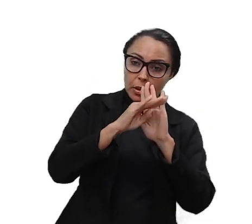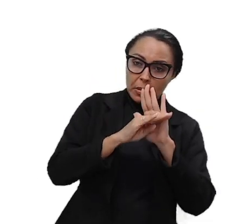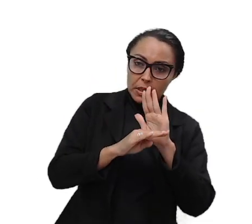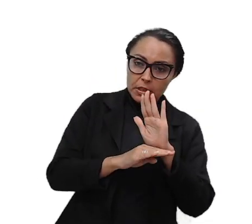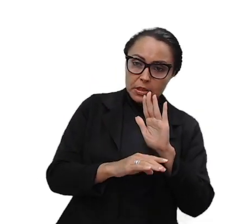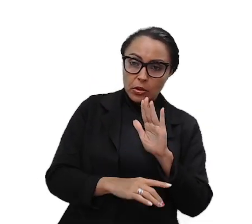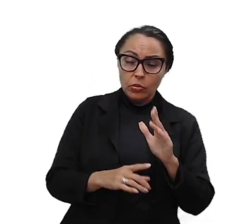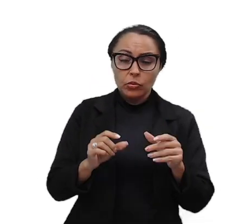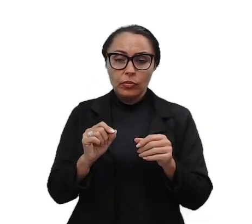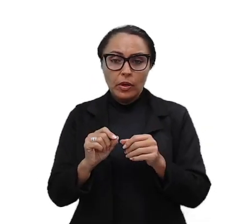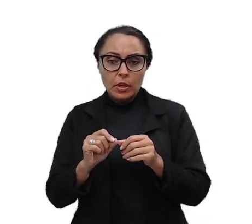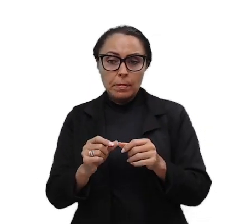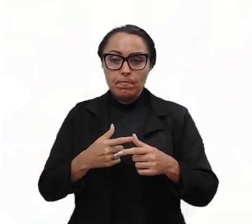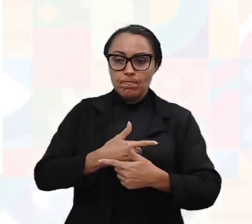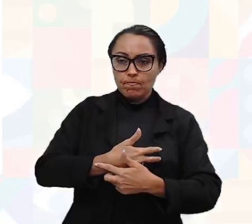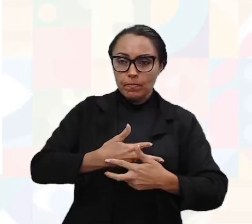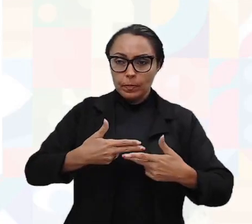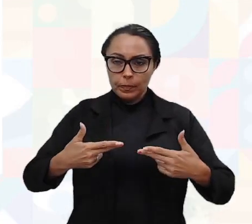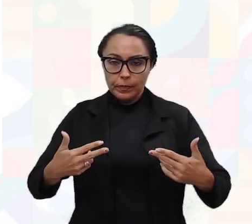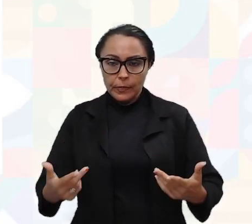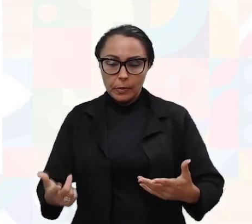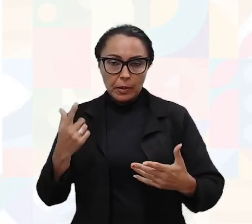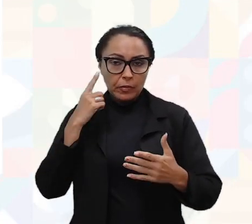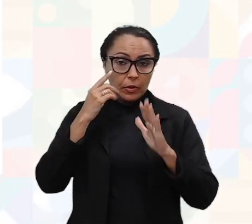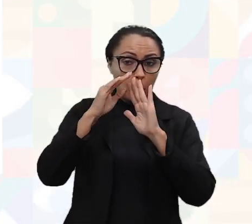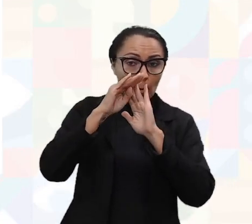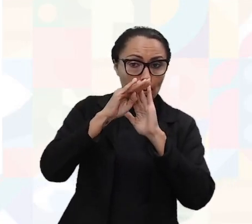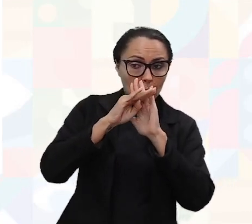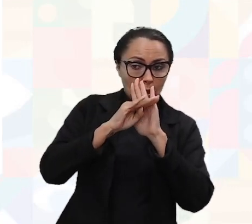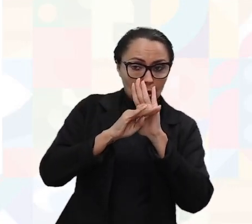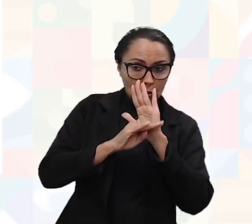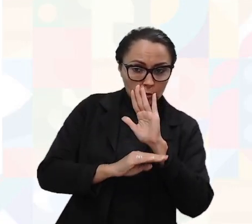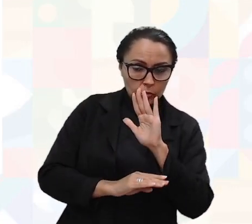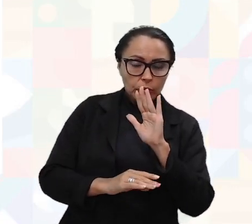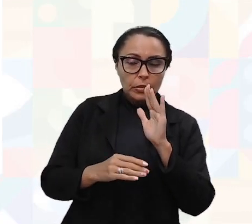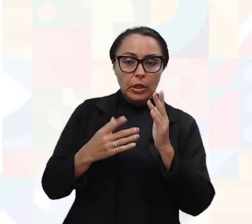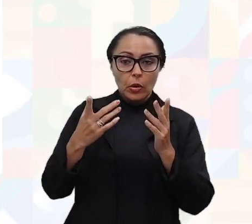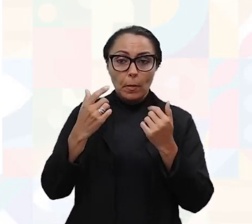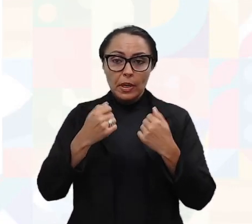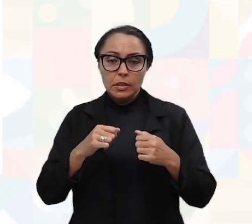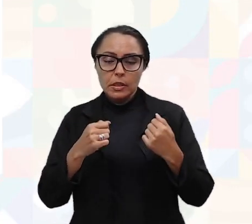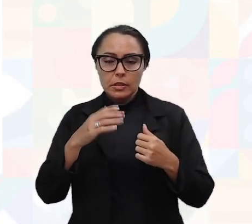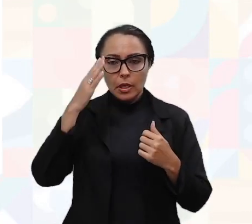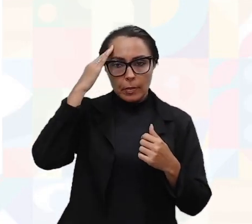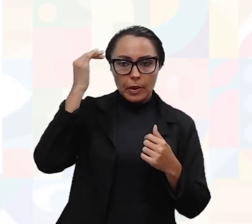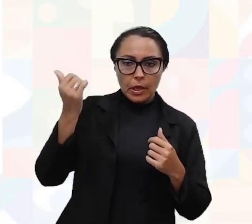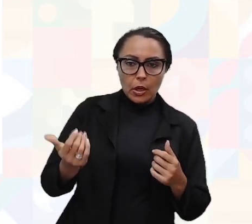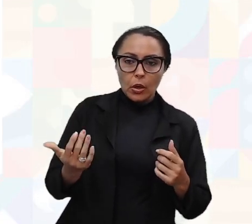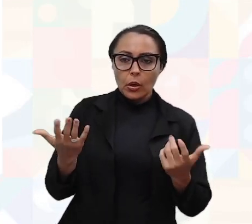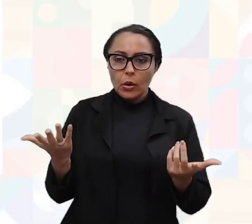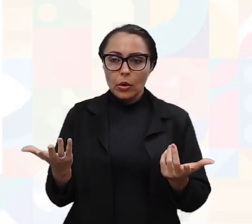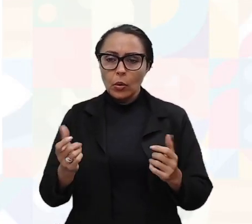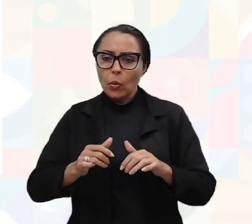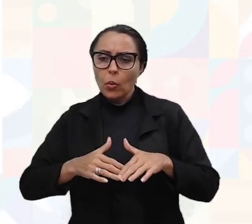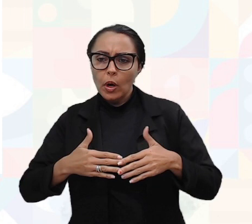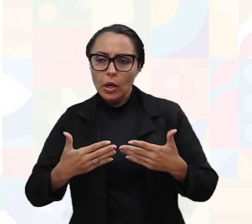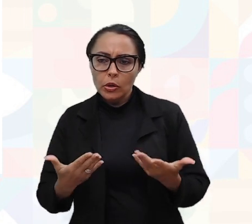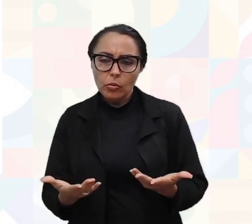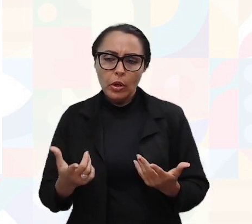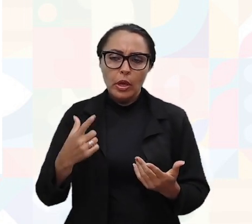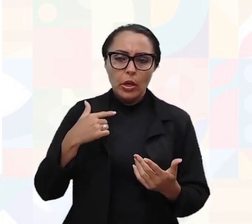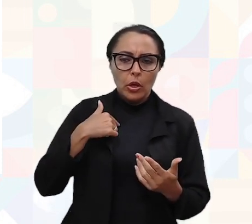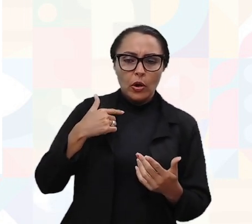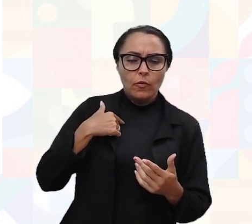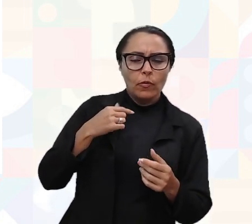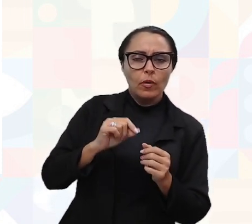produção. Então, para estabelecer um plano de programação de produção, eu preciso saber quanto vou produzir. E para saber quanto